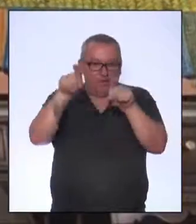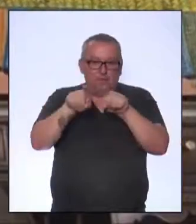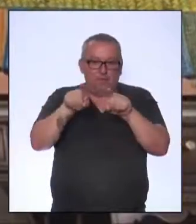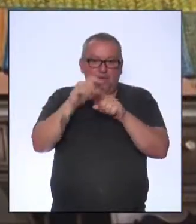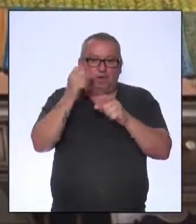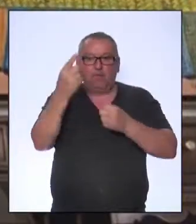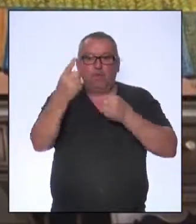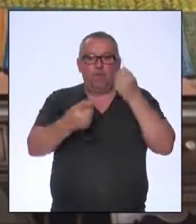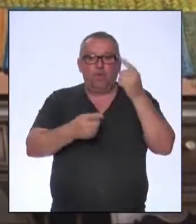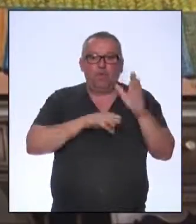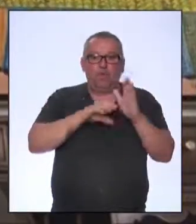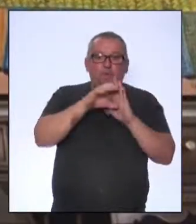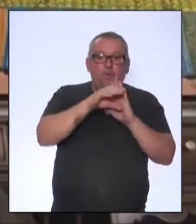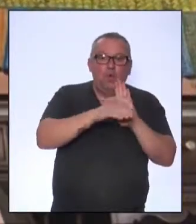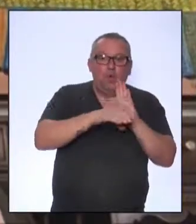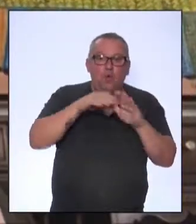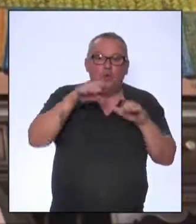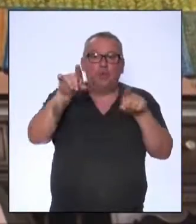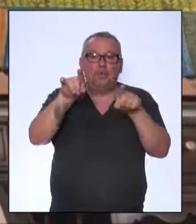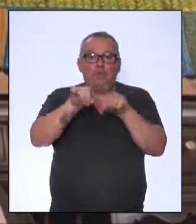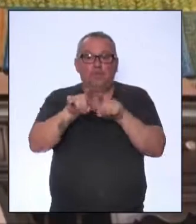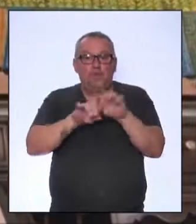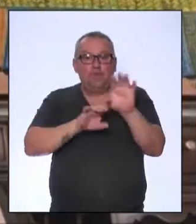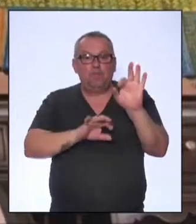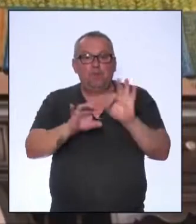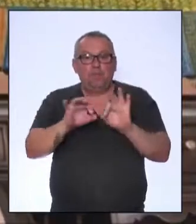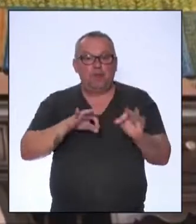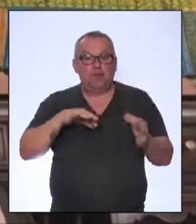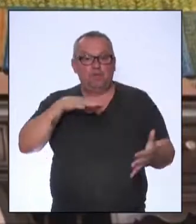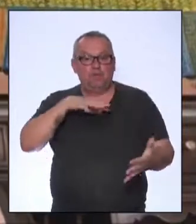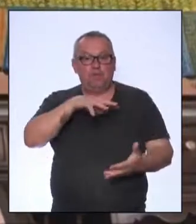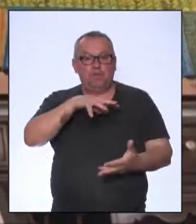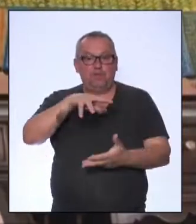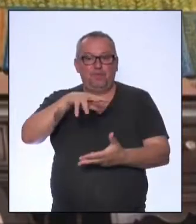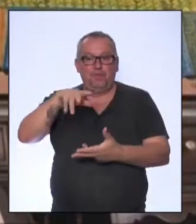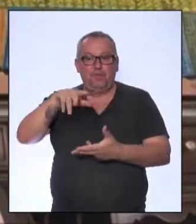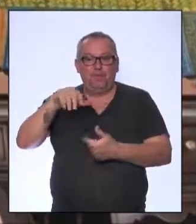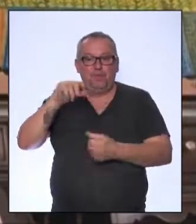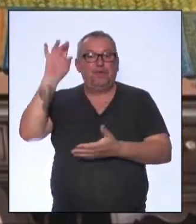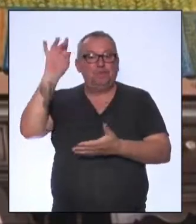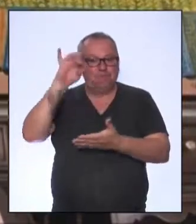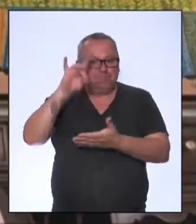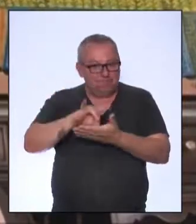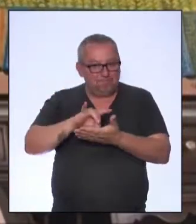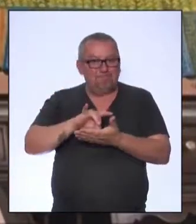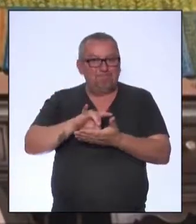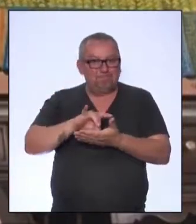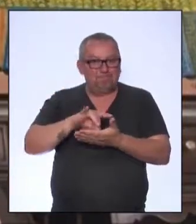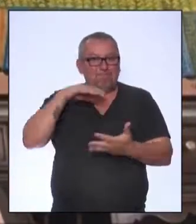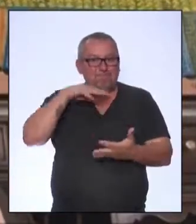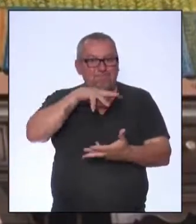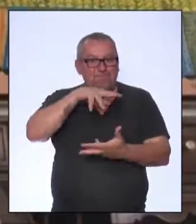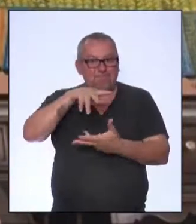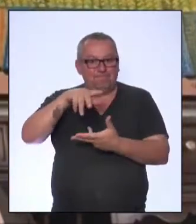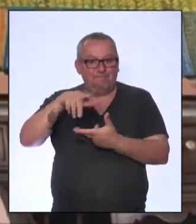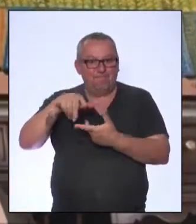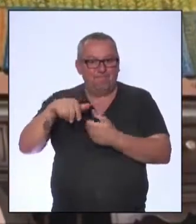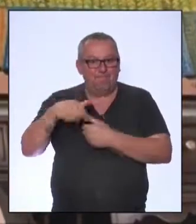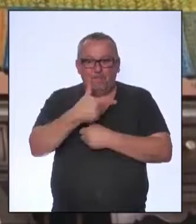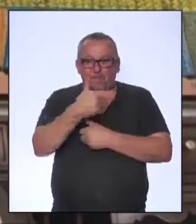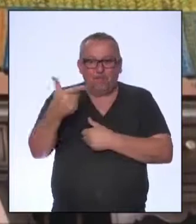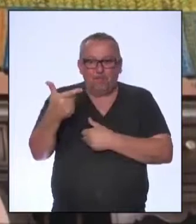alguns conceitos e preparado para um mundo que é realmente um mundo